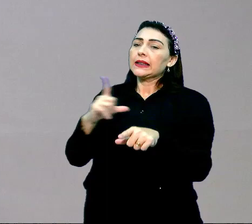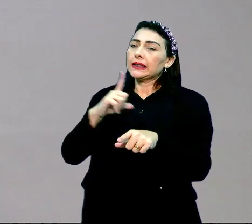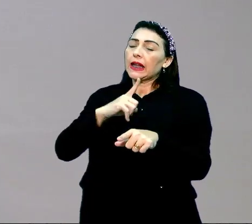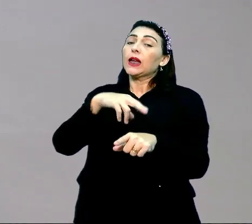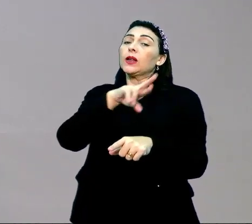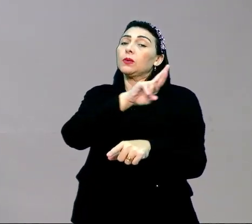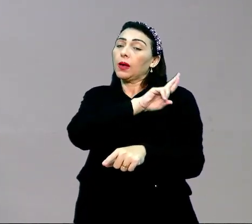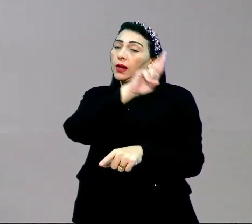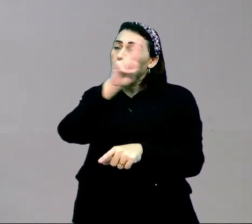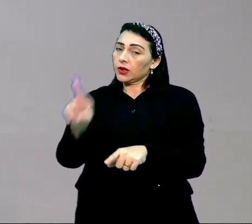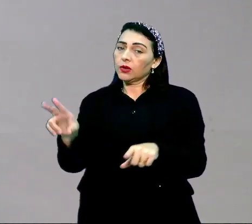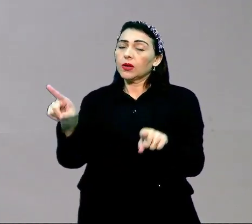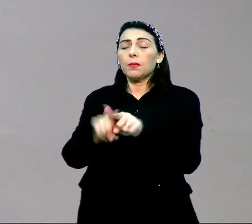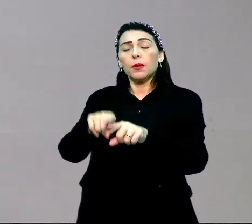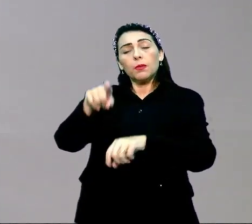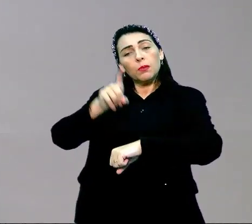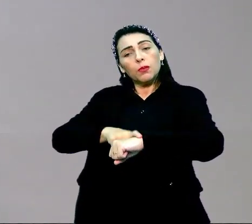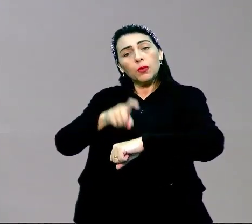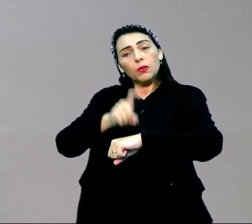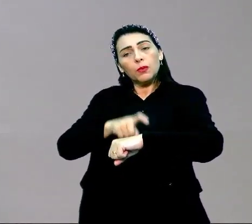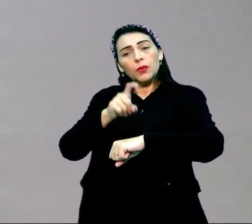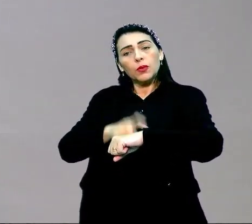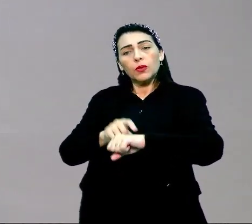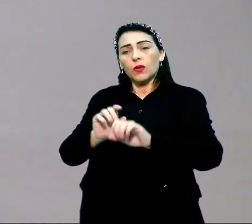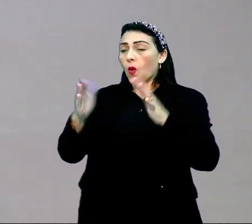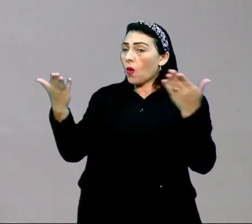da religião, né? Aquele momento em que a gente, tipo,